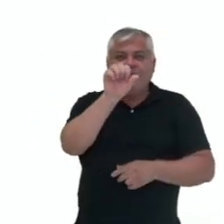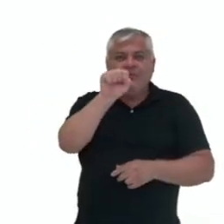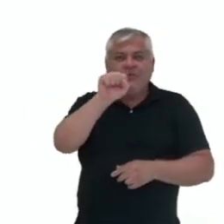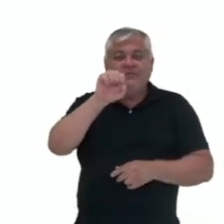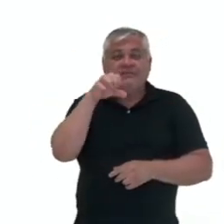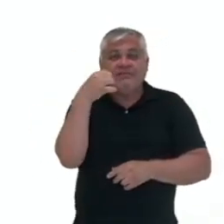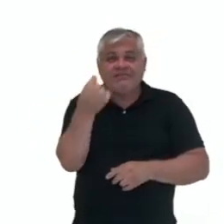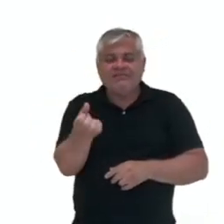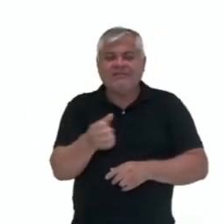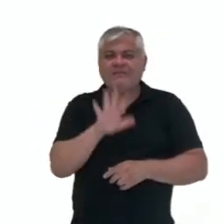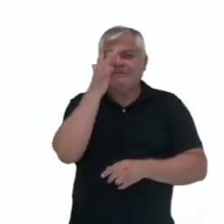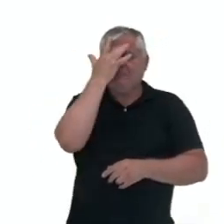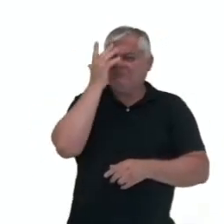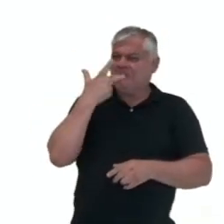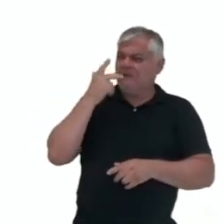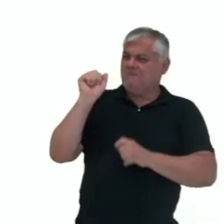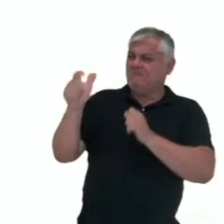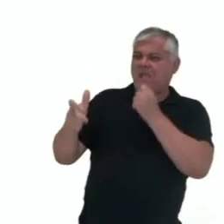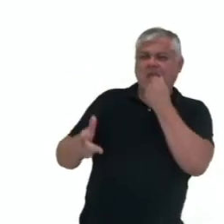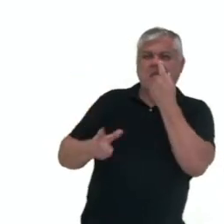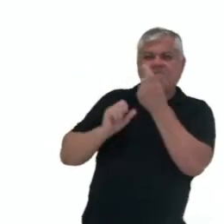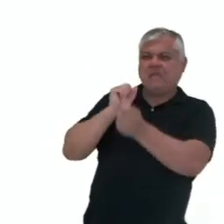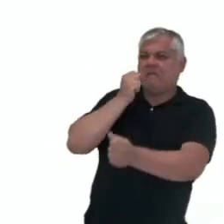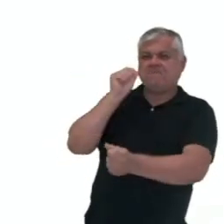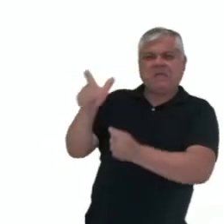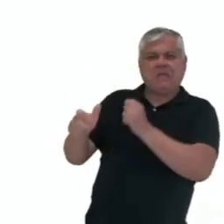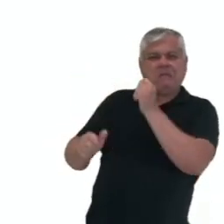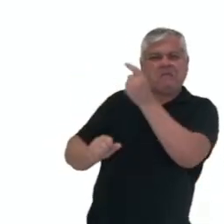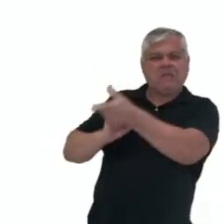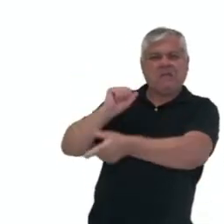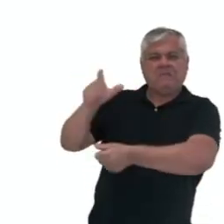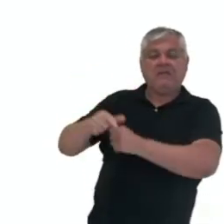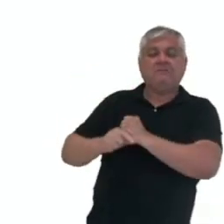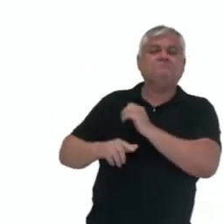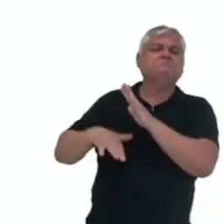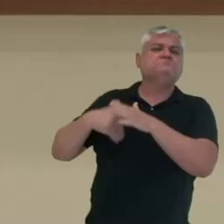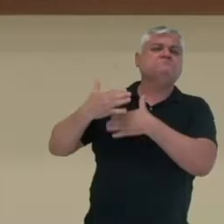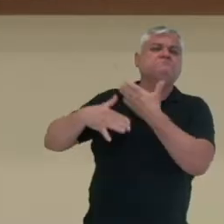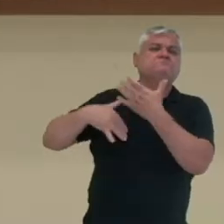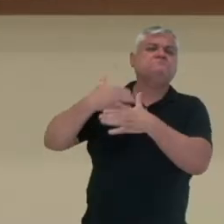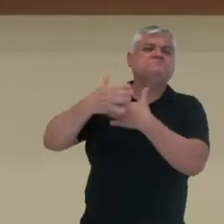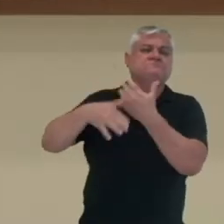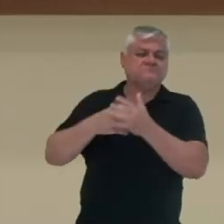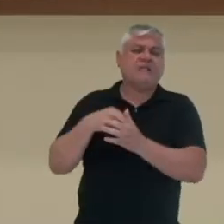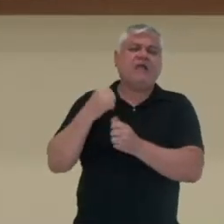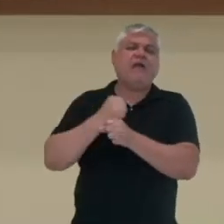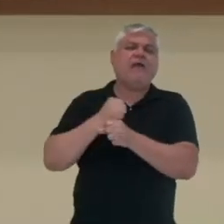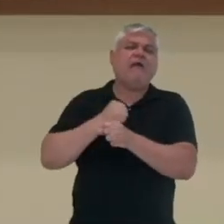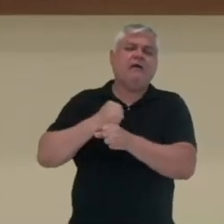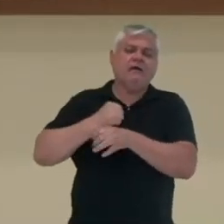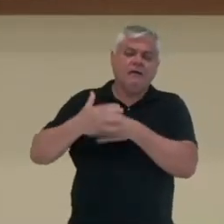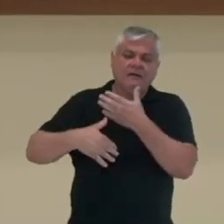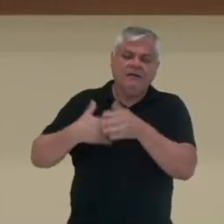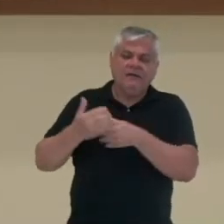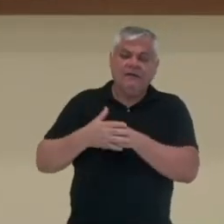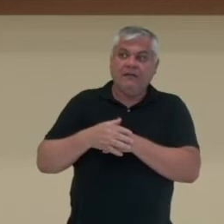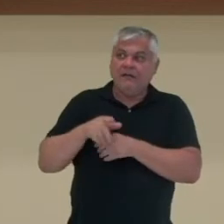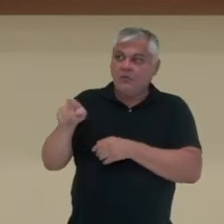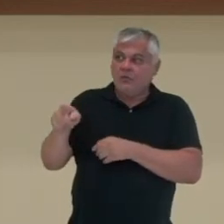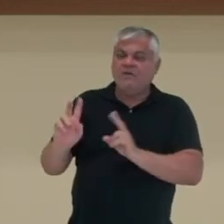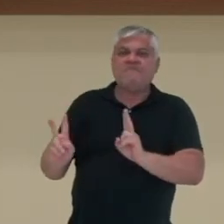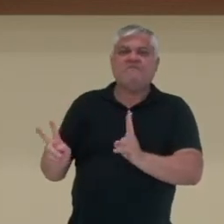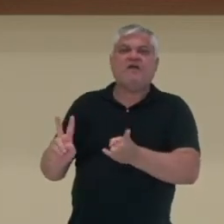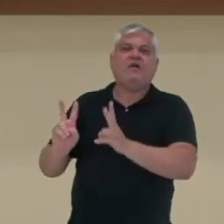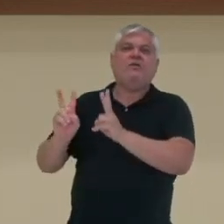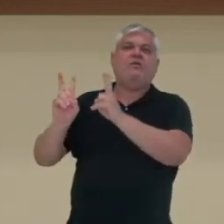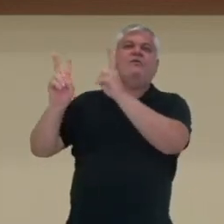foi muito criticado pelos artistas. Somente tempos depois, algumas décadas depois, é que ele vai ser reconhecido como